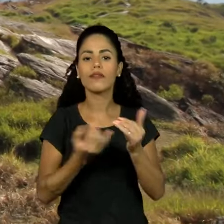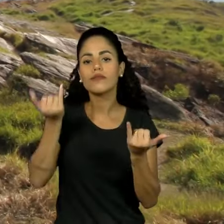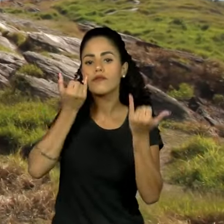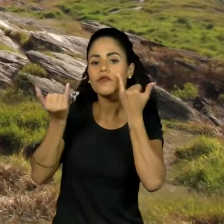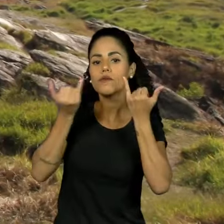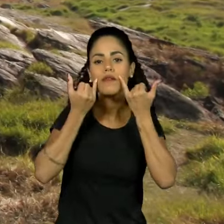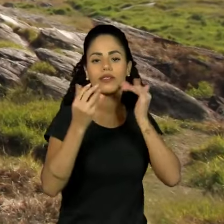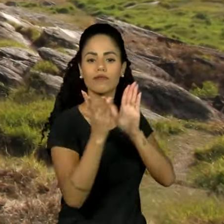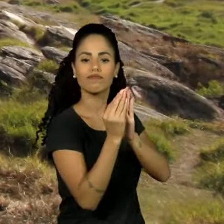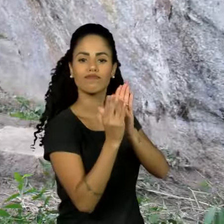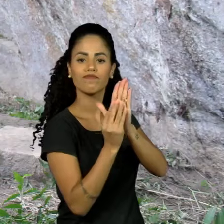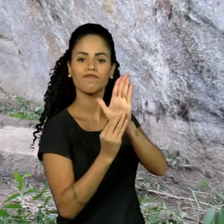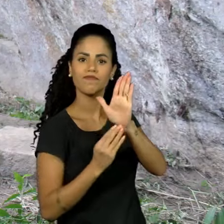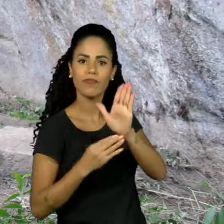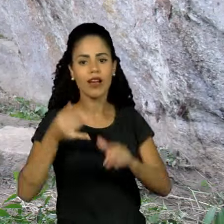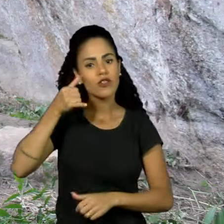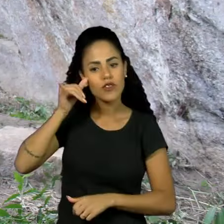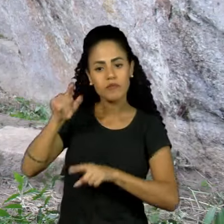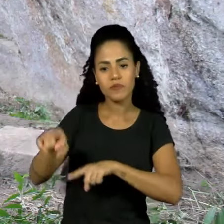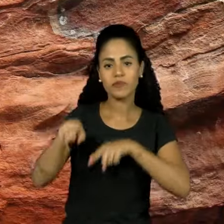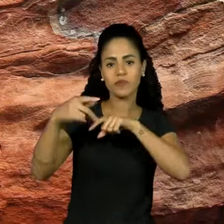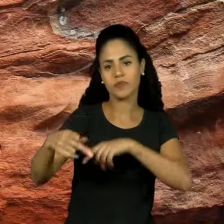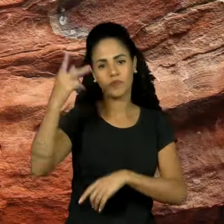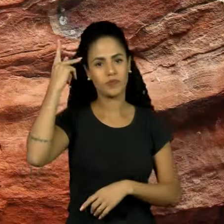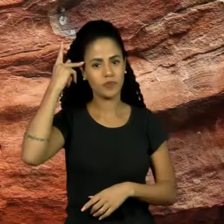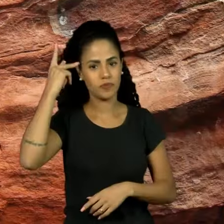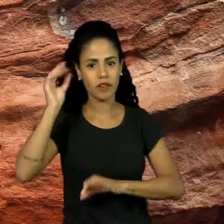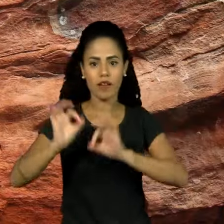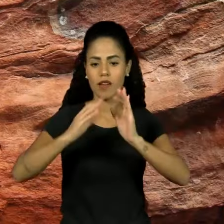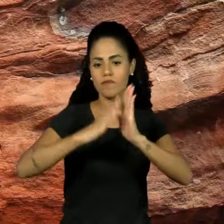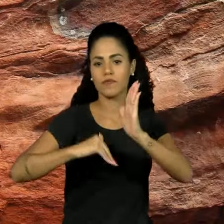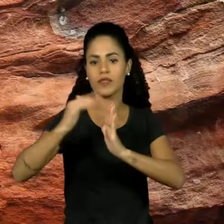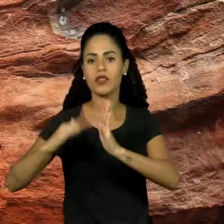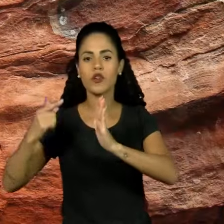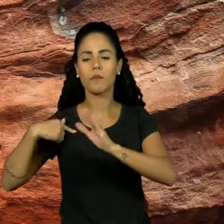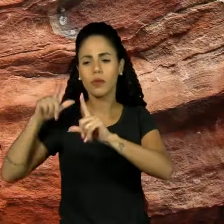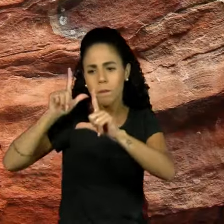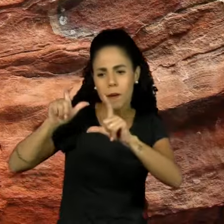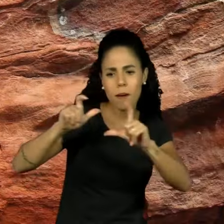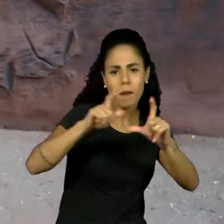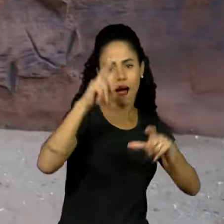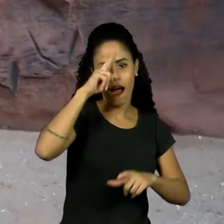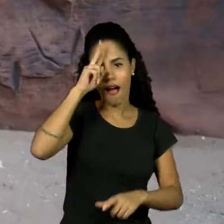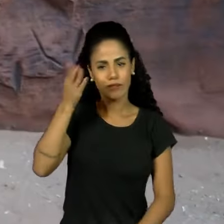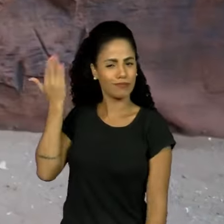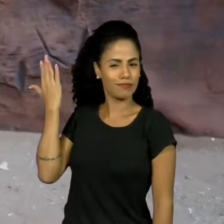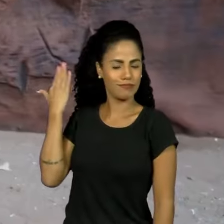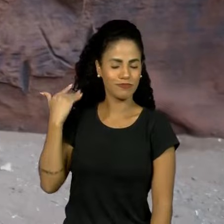sobre sítios arqueológicos do estado de São Paulo, com pinturas e gravuras pré-históricas.